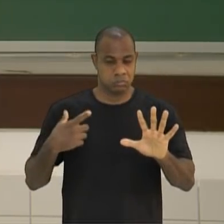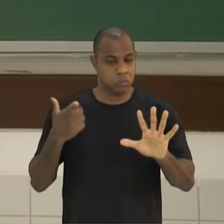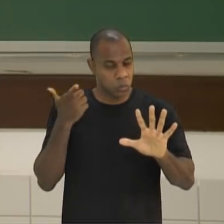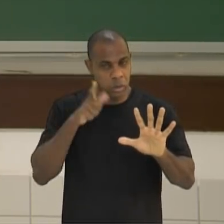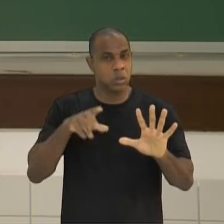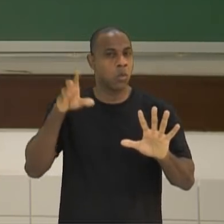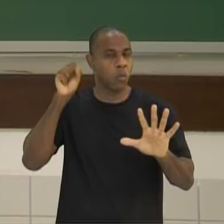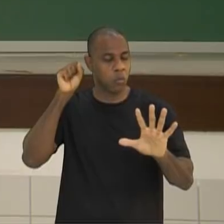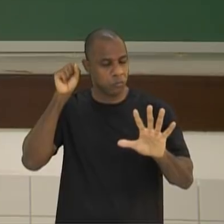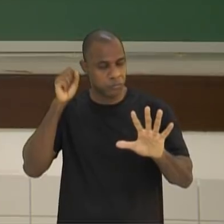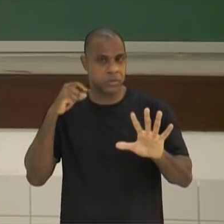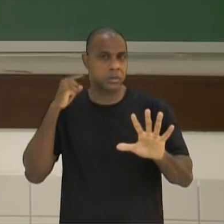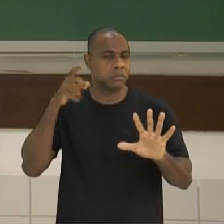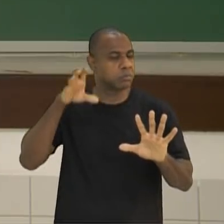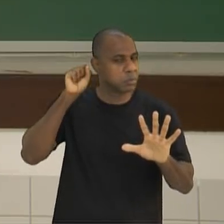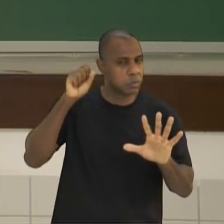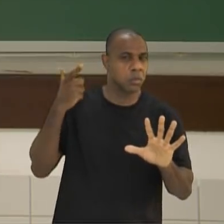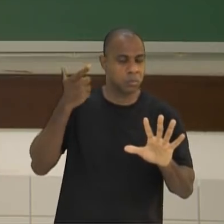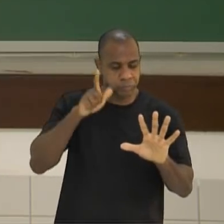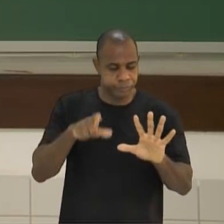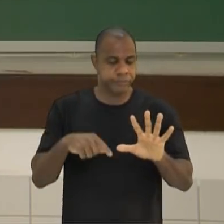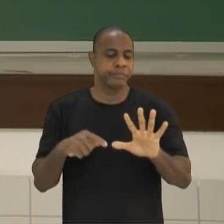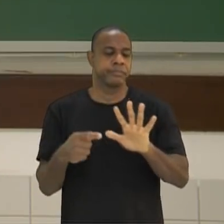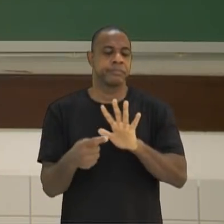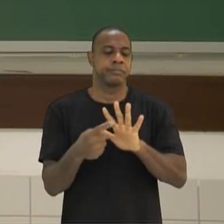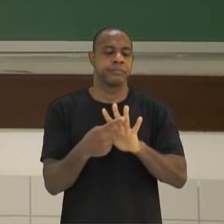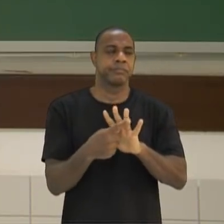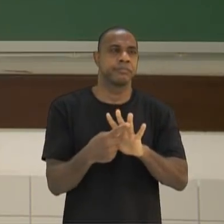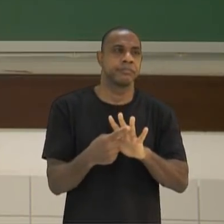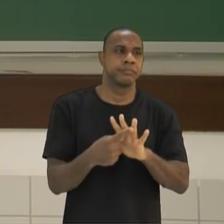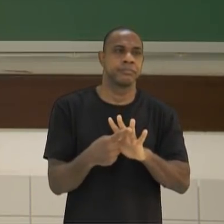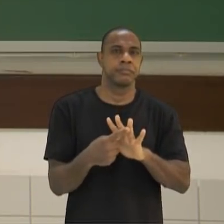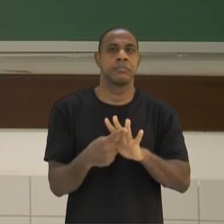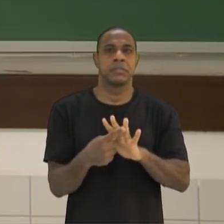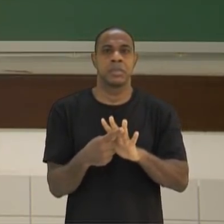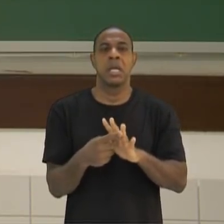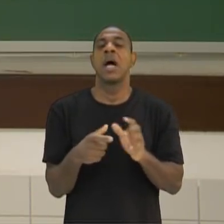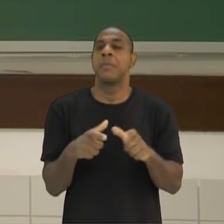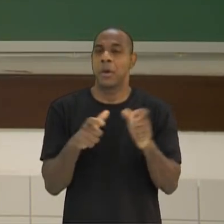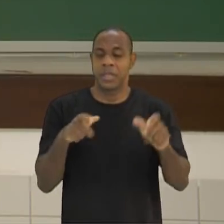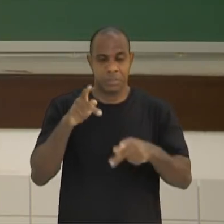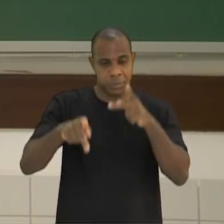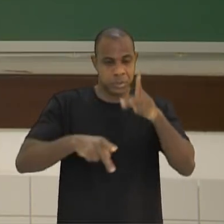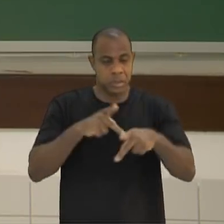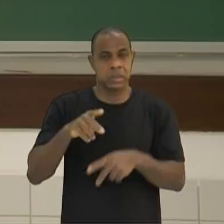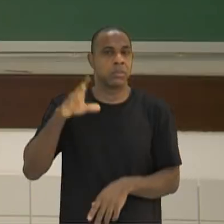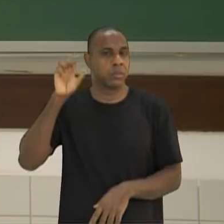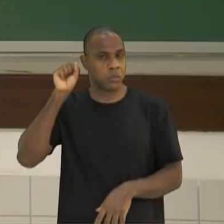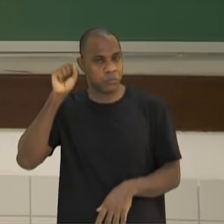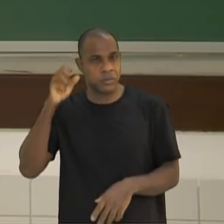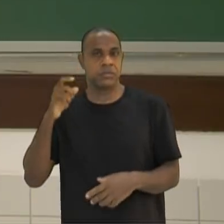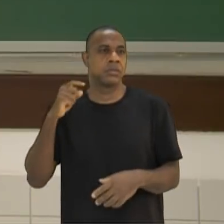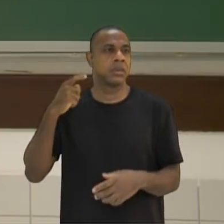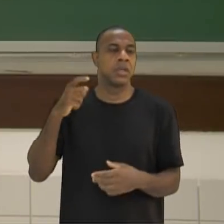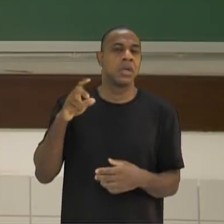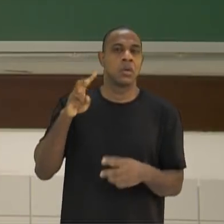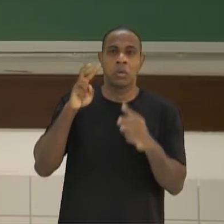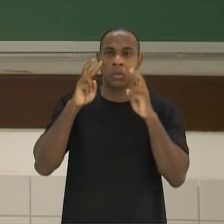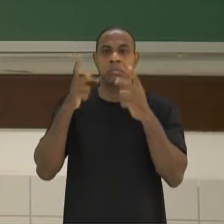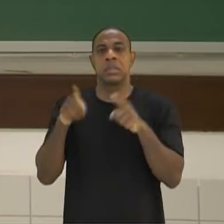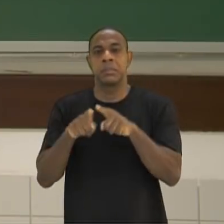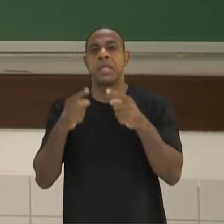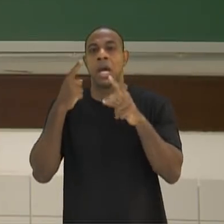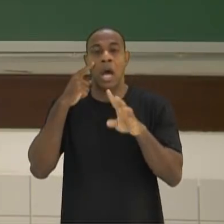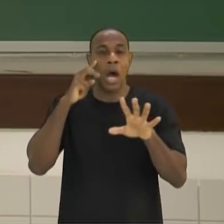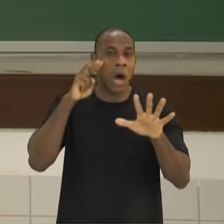das pessoas tem audição boa, então a audição é um dos 5 sentidos, muitos conseguem enxergar,